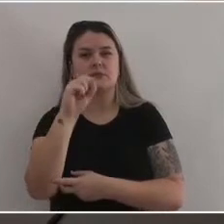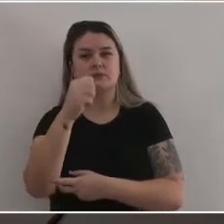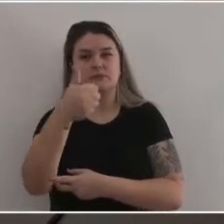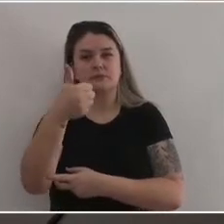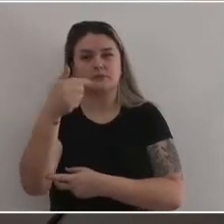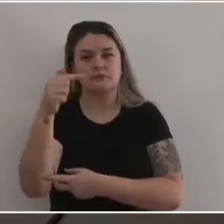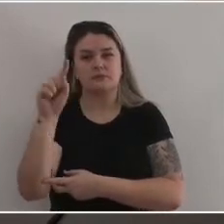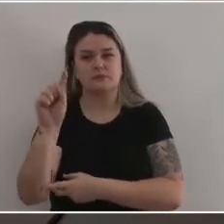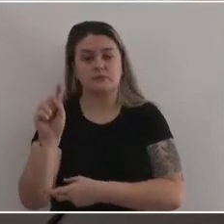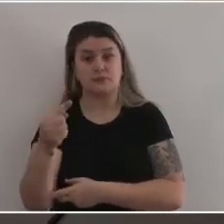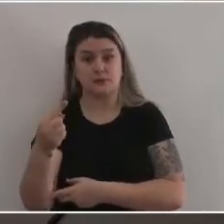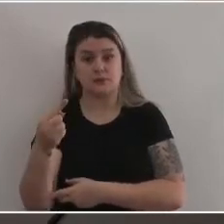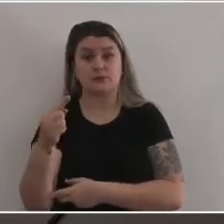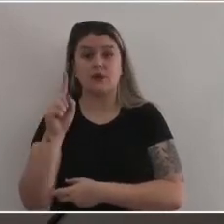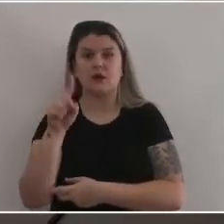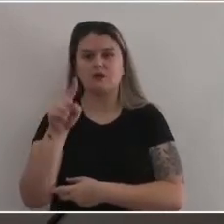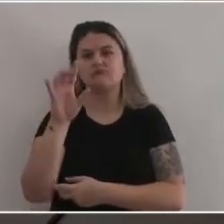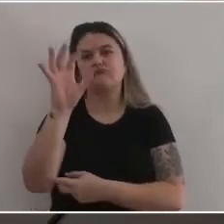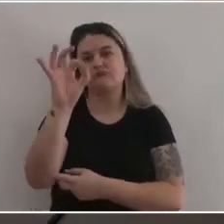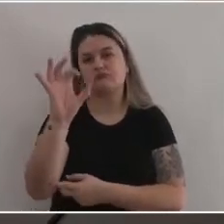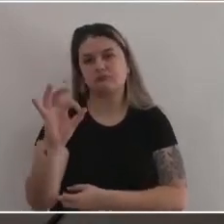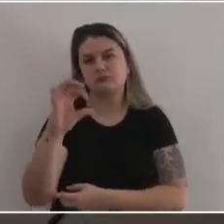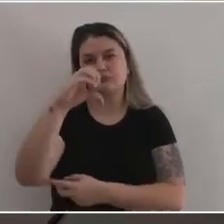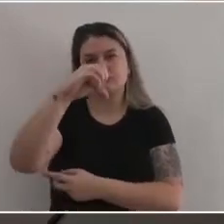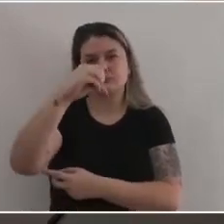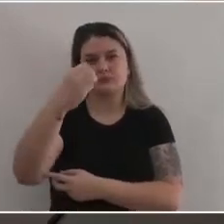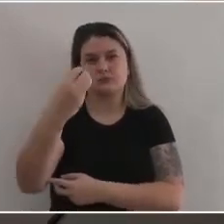37.817.000, correspondendo ao percentual de